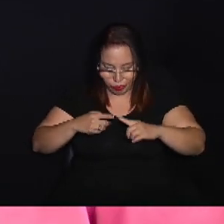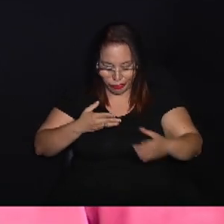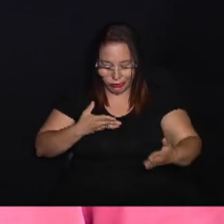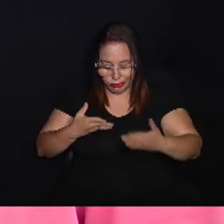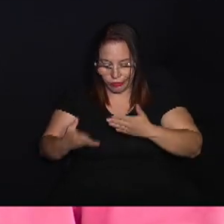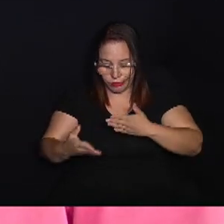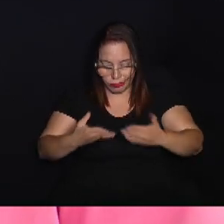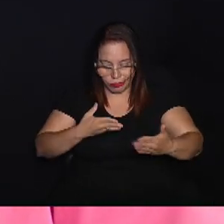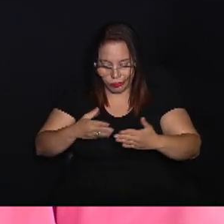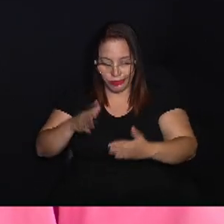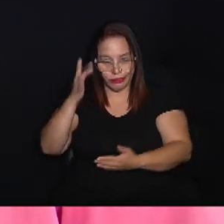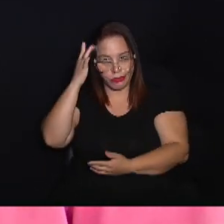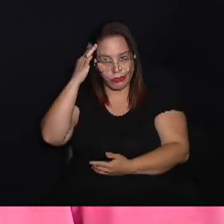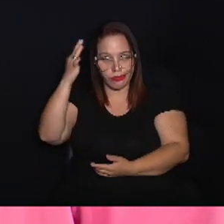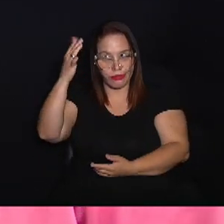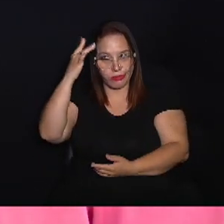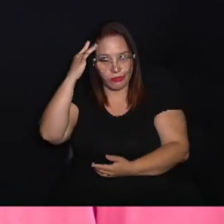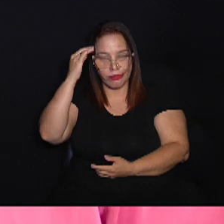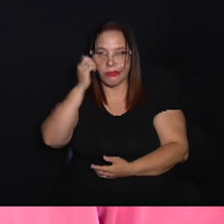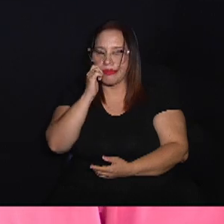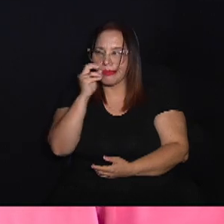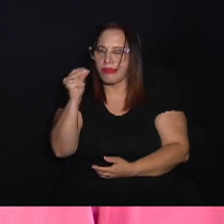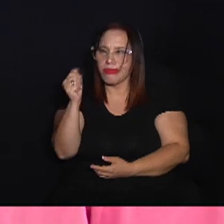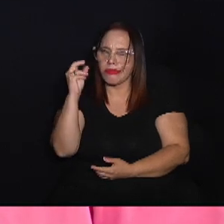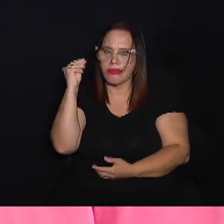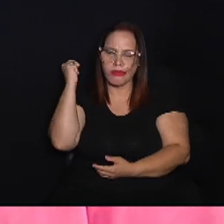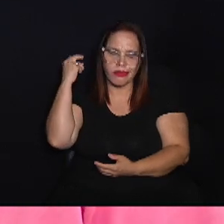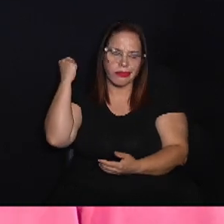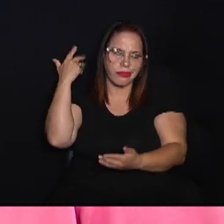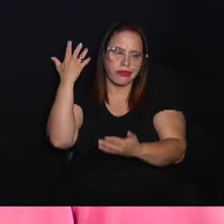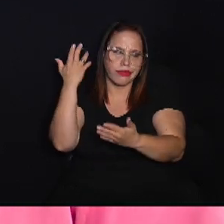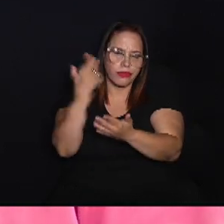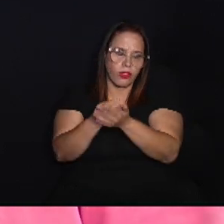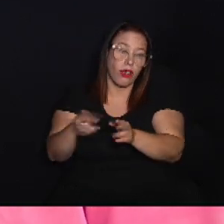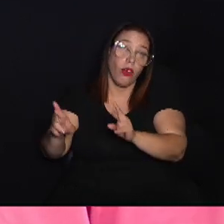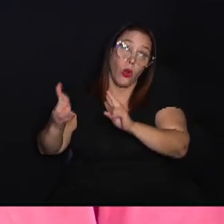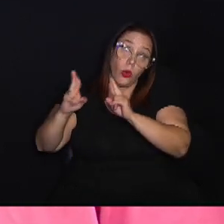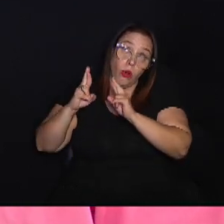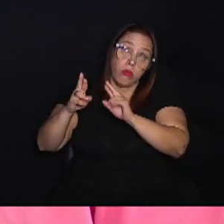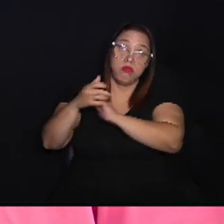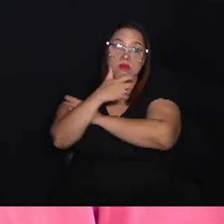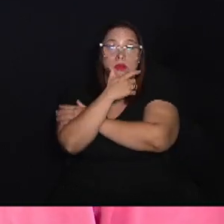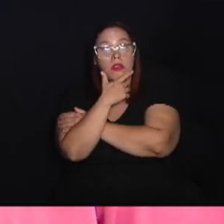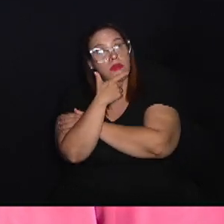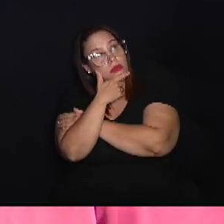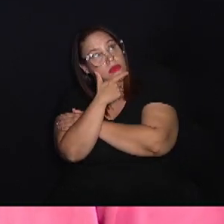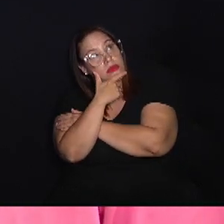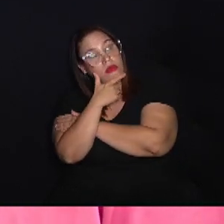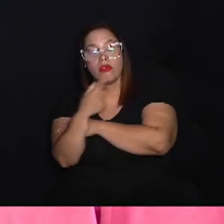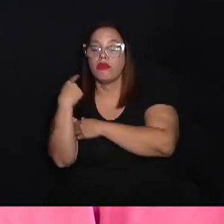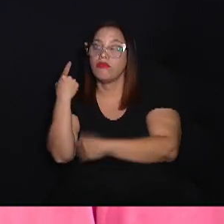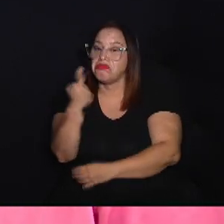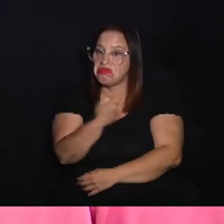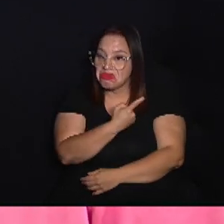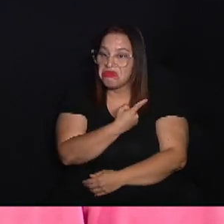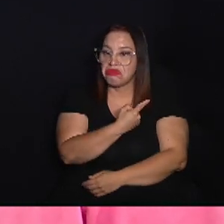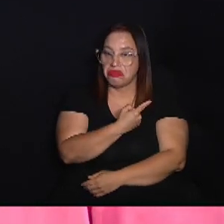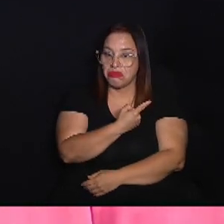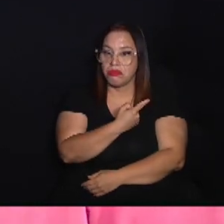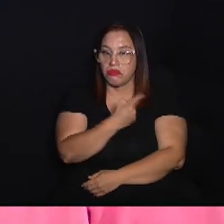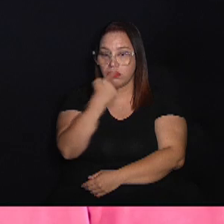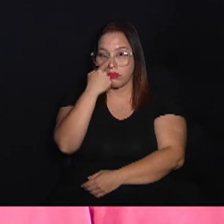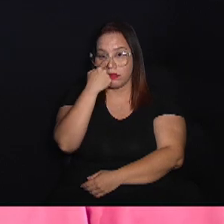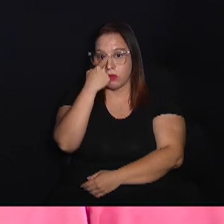intercâmbio entre os saberes. Então, há muito tempo a gente tem aguardado isso, né? E para a gente foi uma